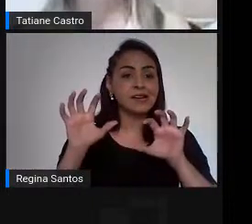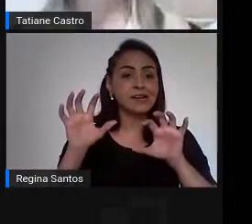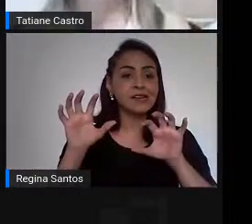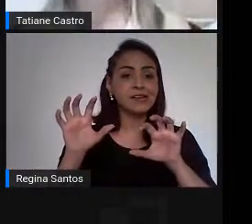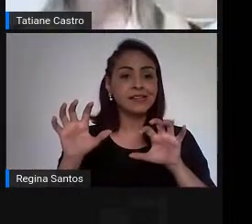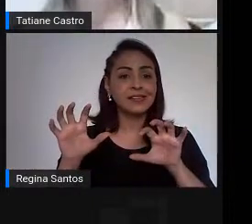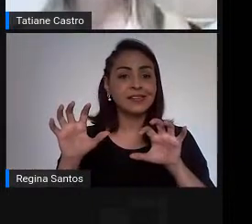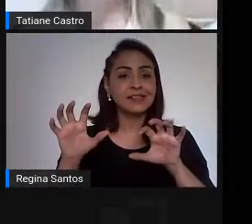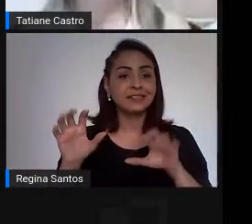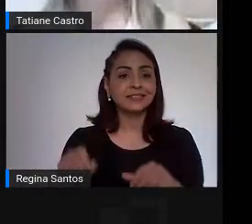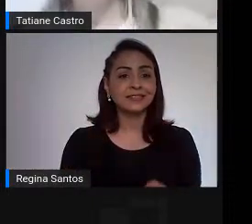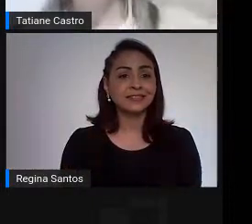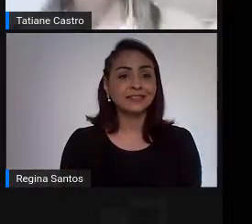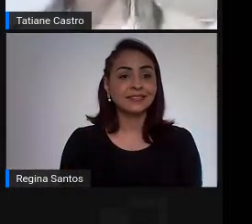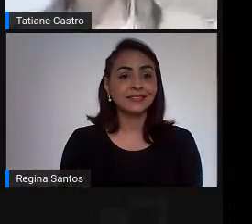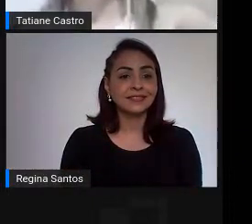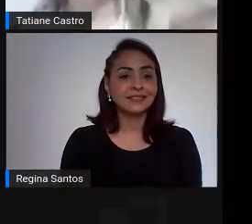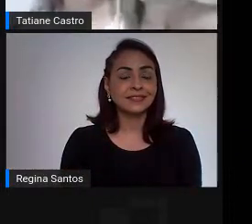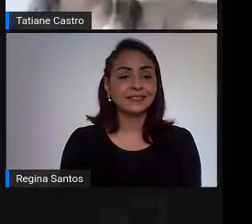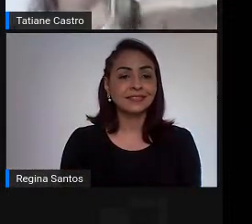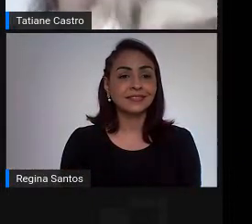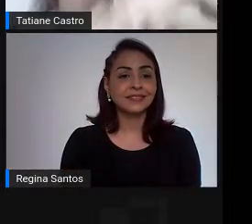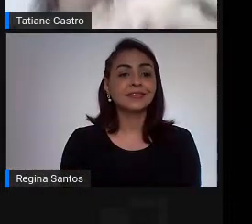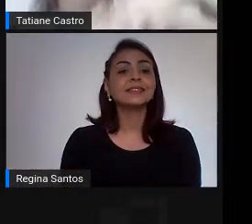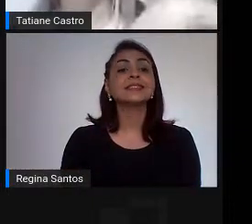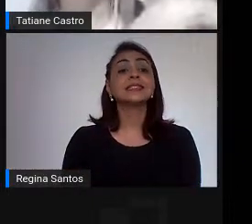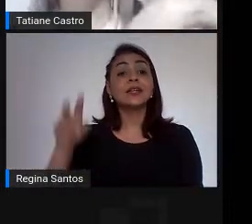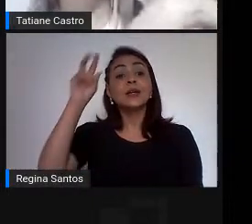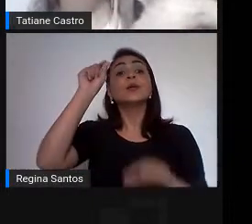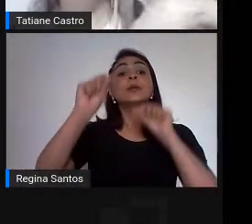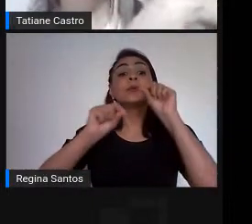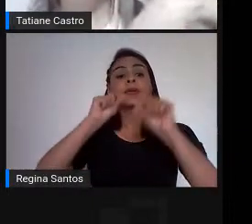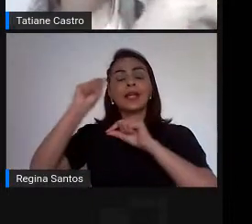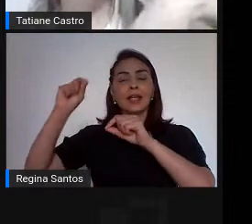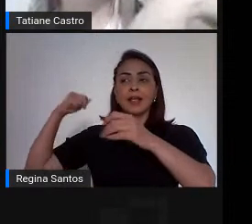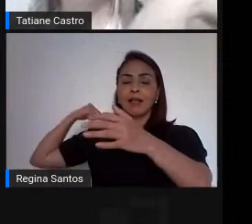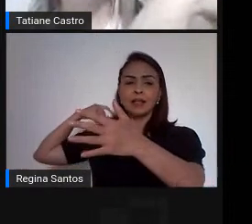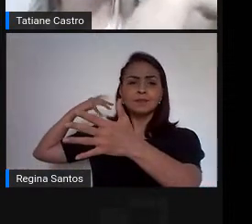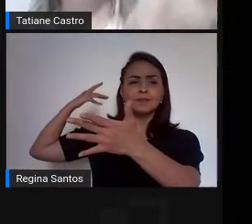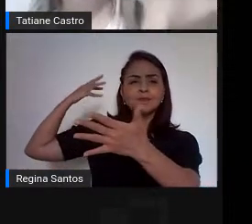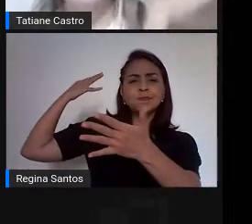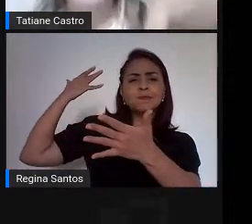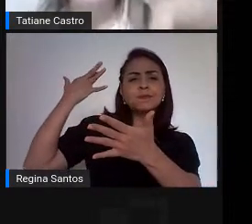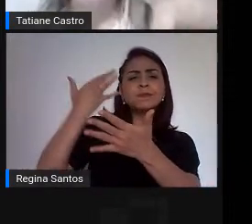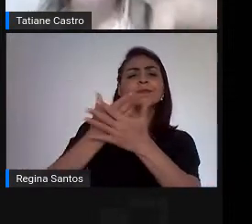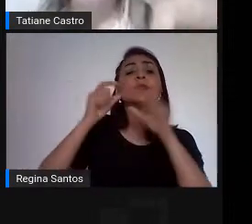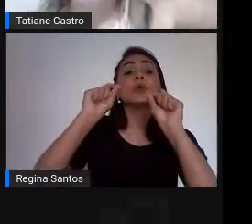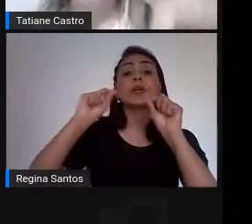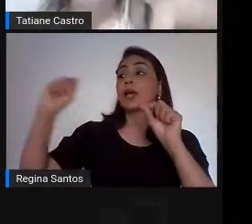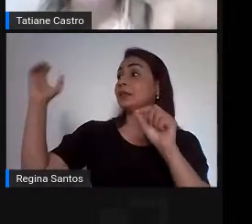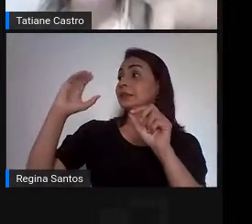linguística, ele trazia o que estava sendo debatido lá na ciência de referência,